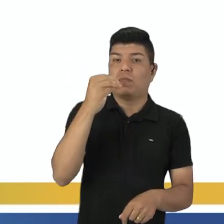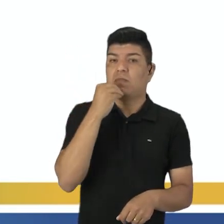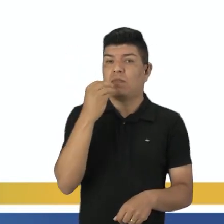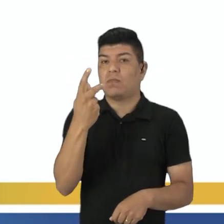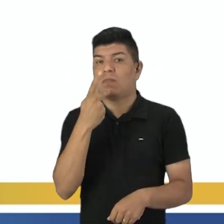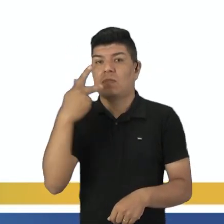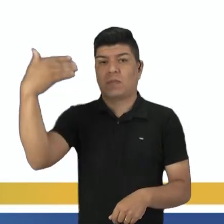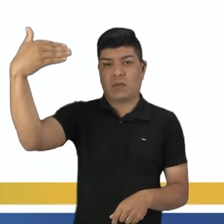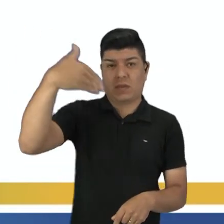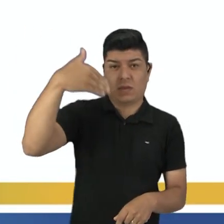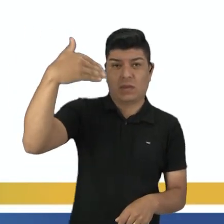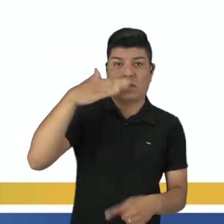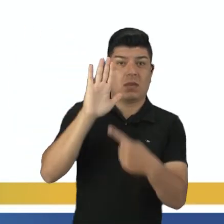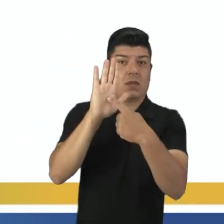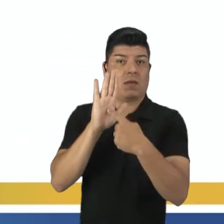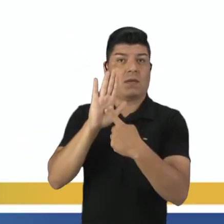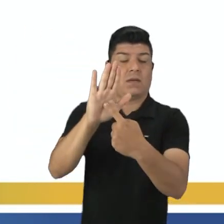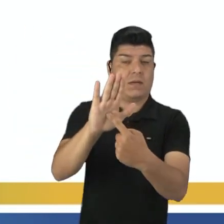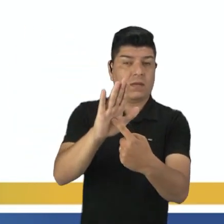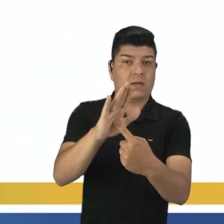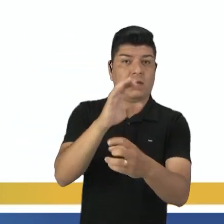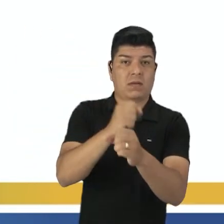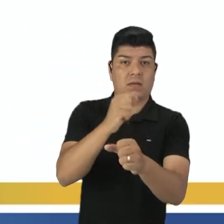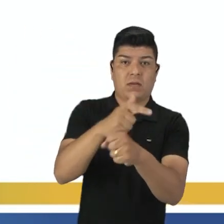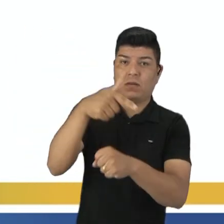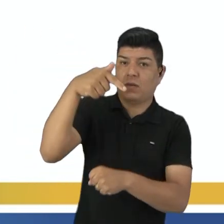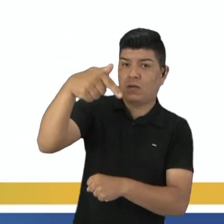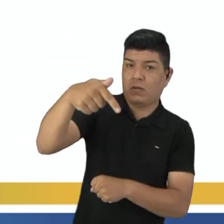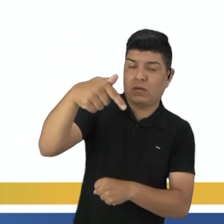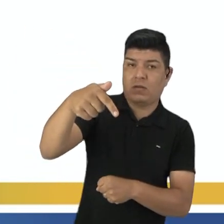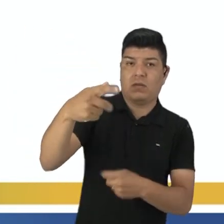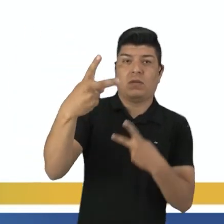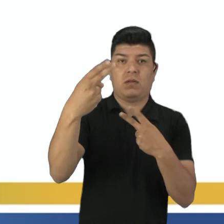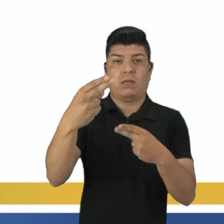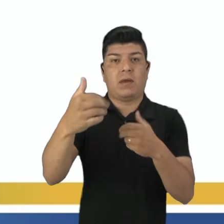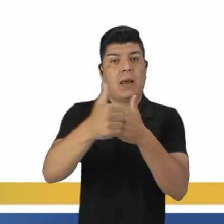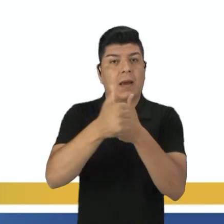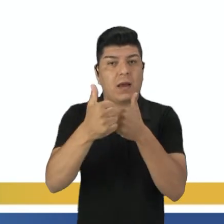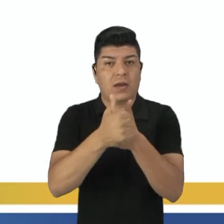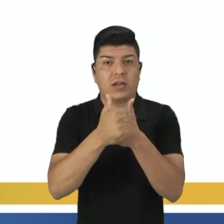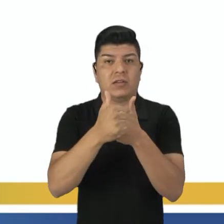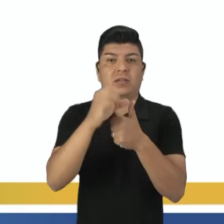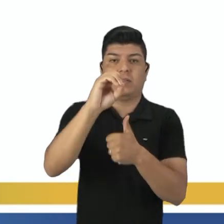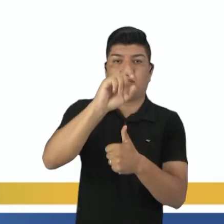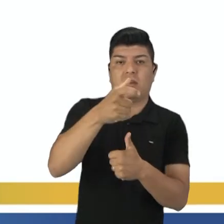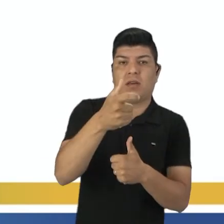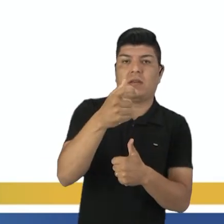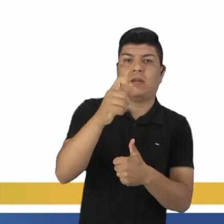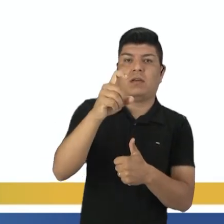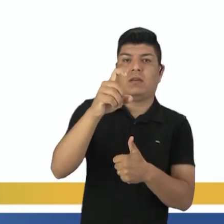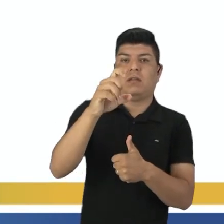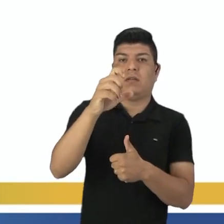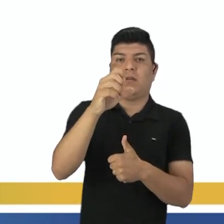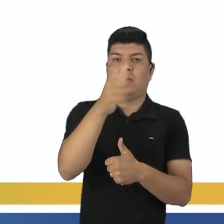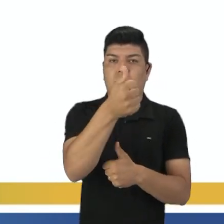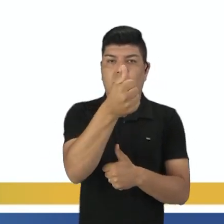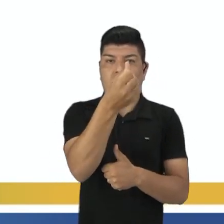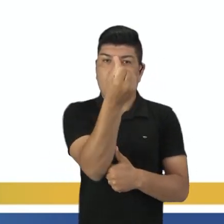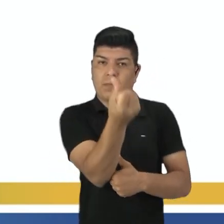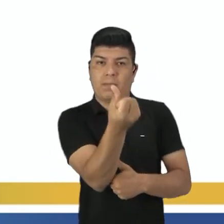probabilidades frequentistas aí, para a soma 7, né, irão ficar cada vez mais próximos de 0,167.